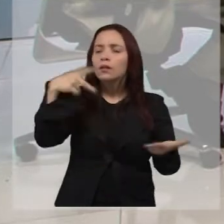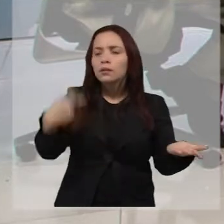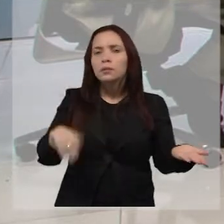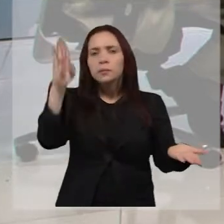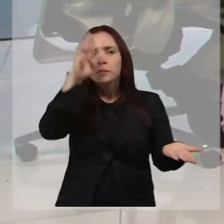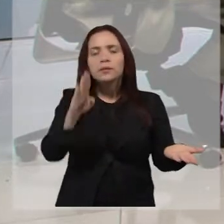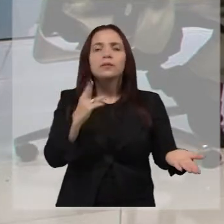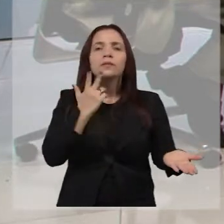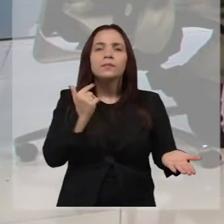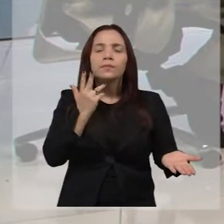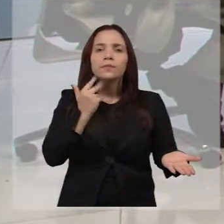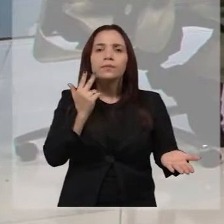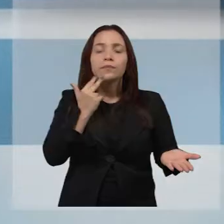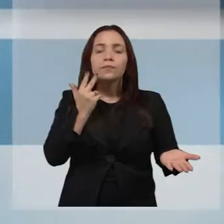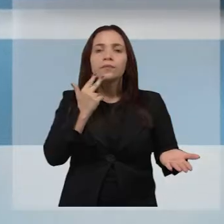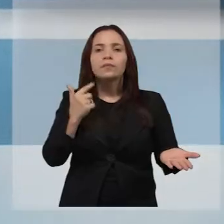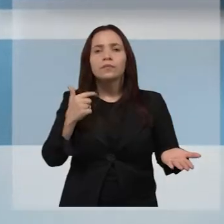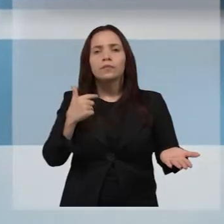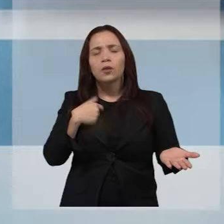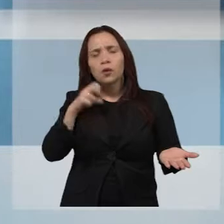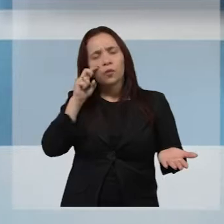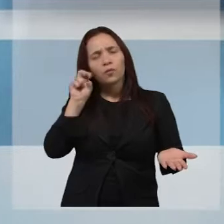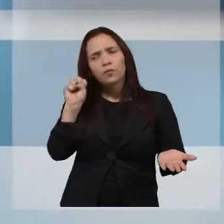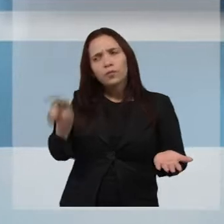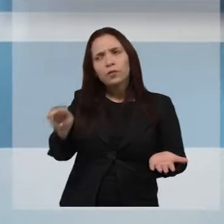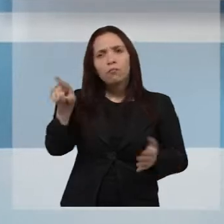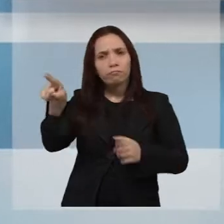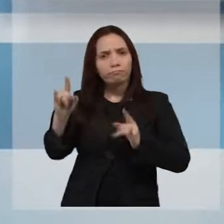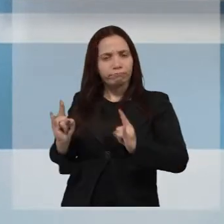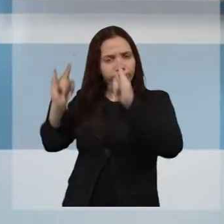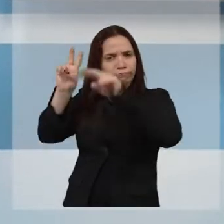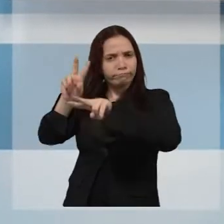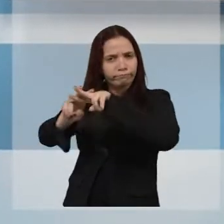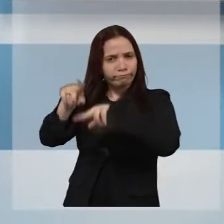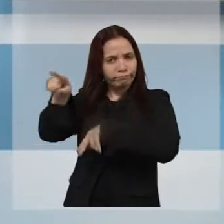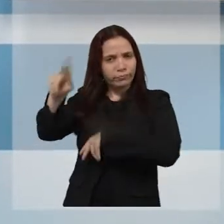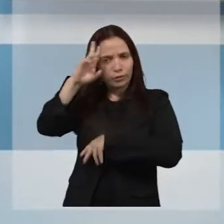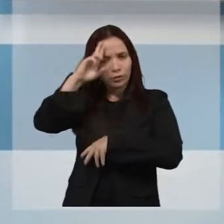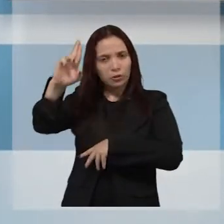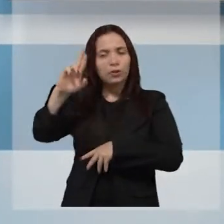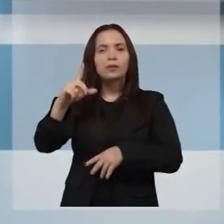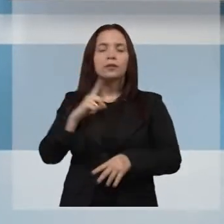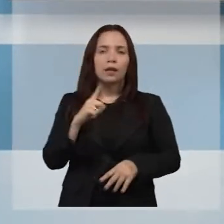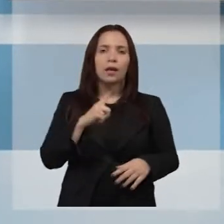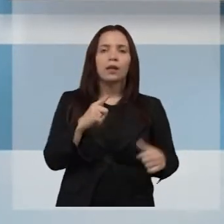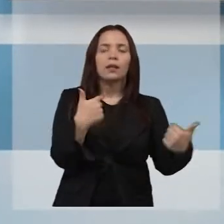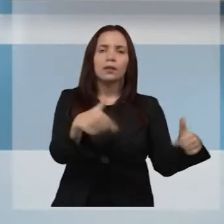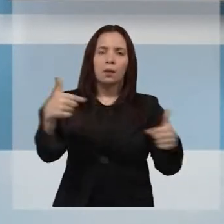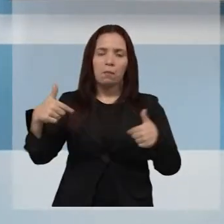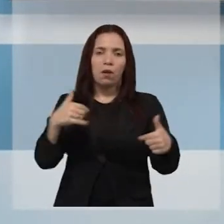para a sociedade cearense. O que eu vi na Irmã Imelda foi